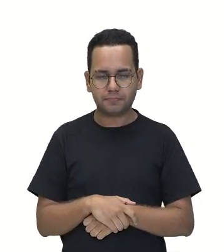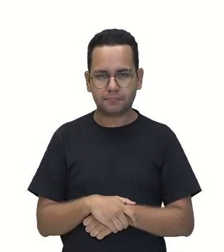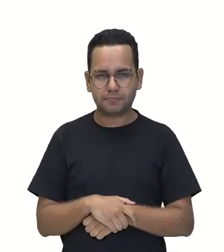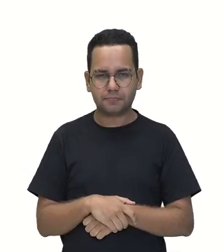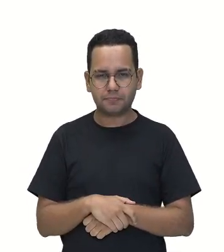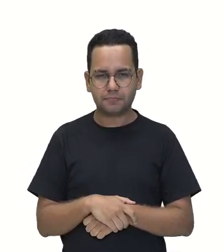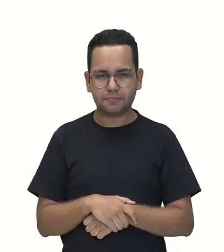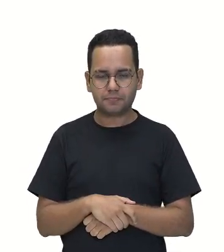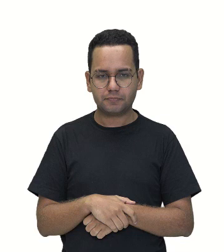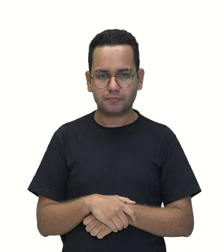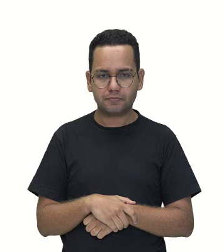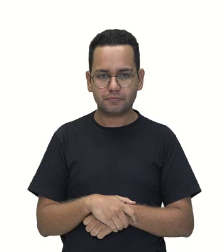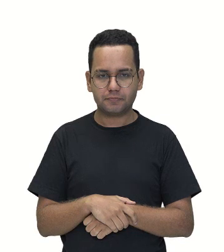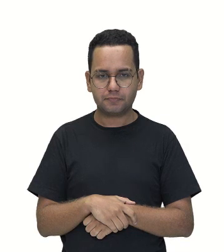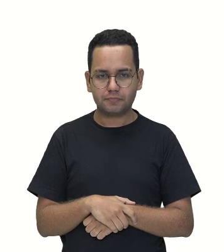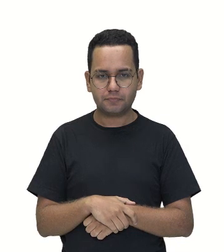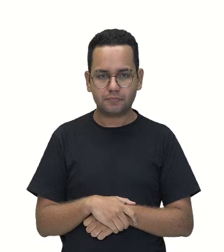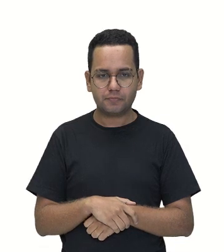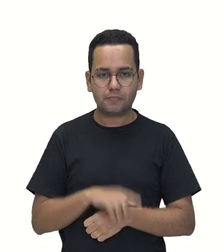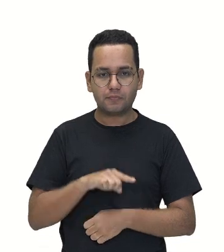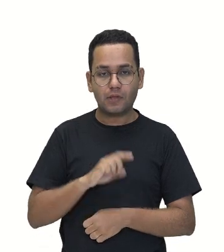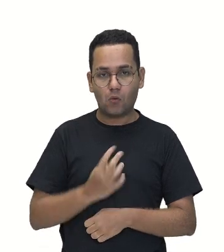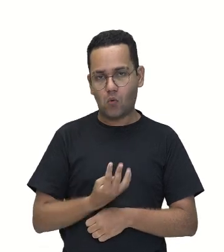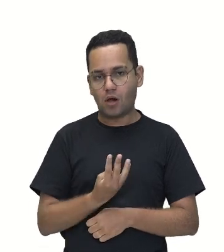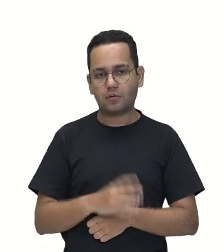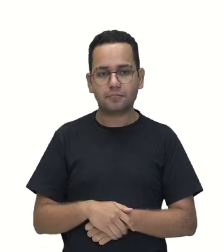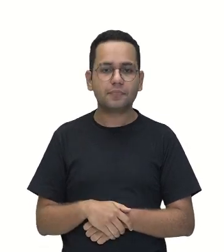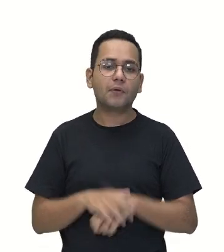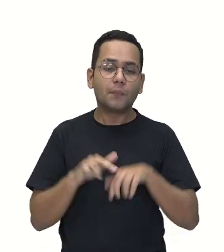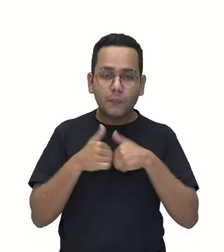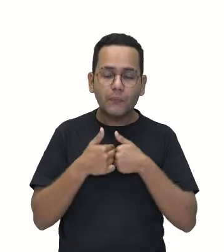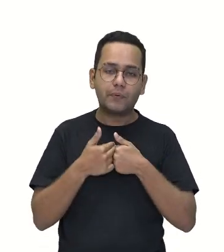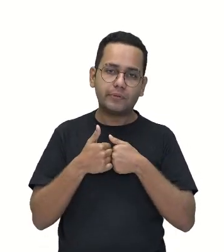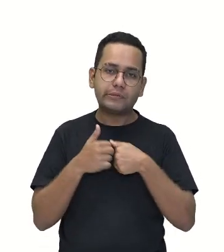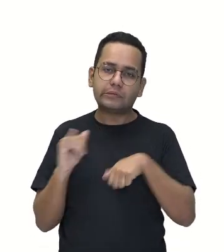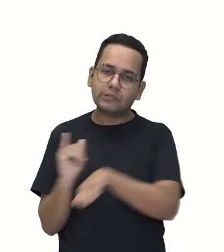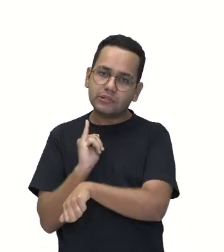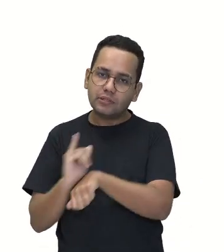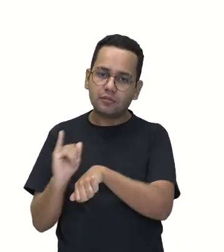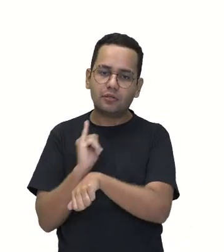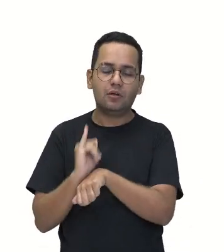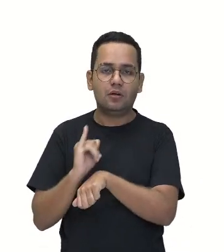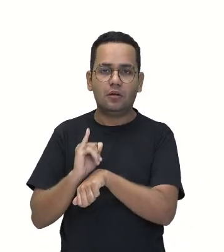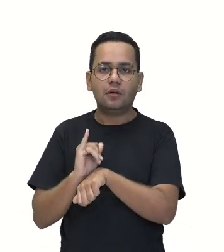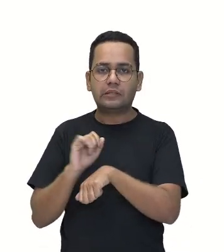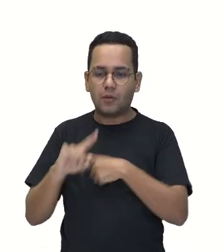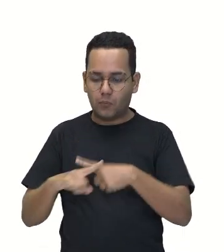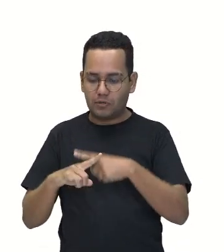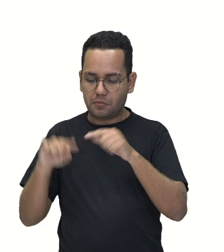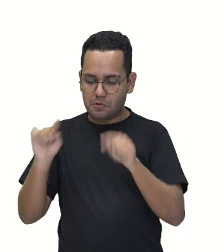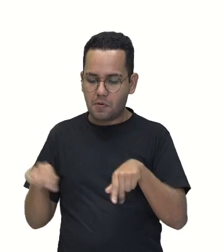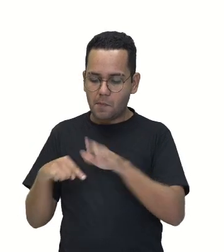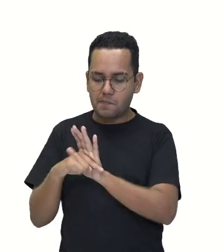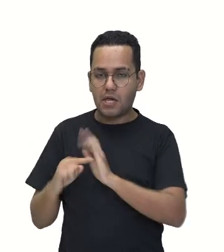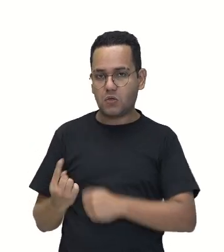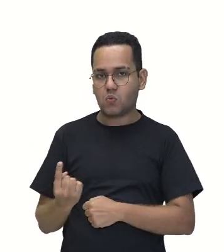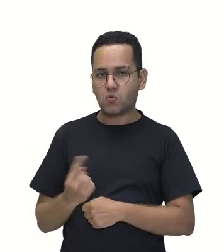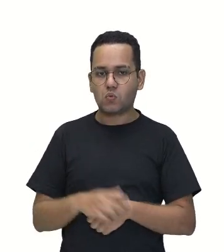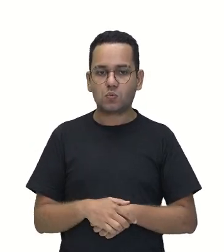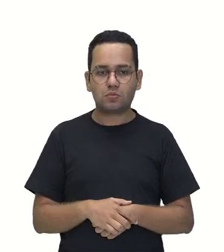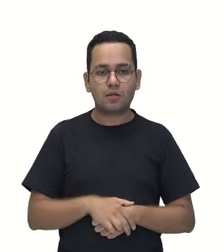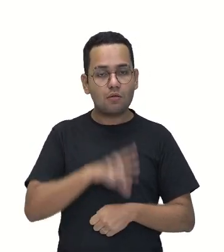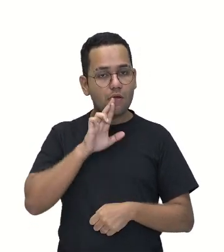valor negativo né eu vou aqui por -1 então vai ficar X